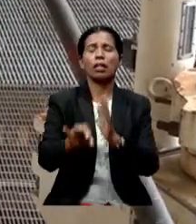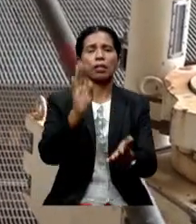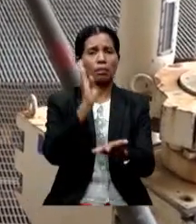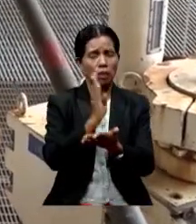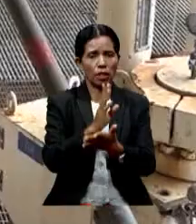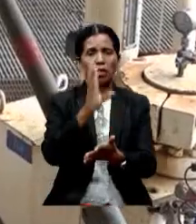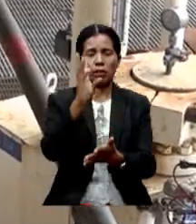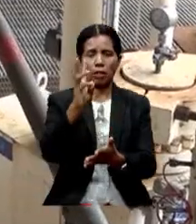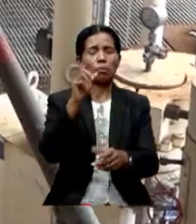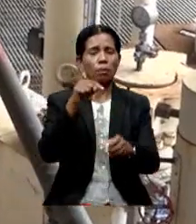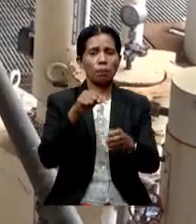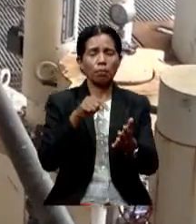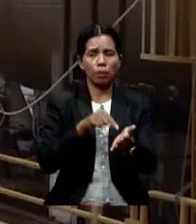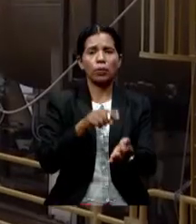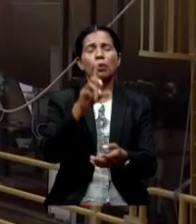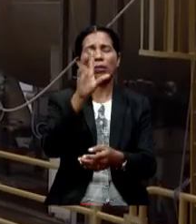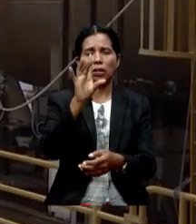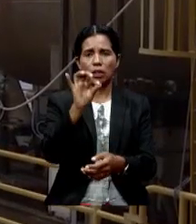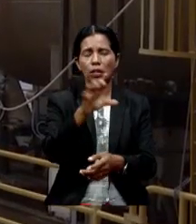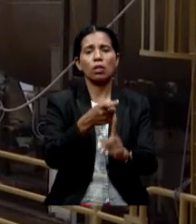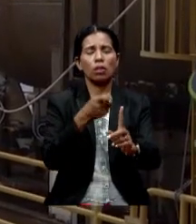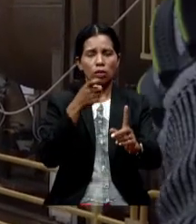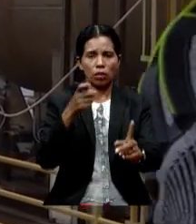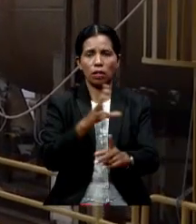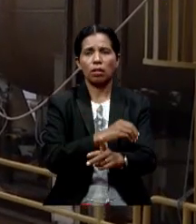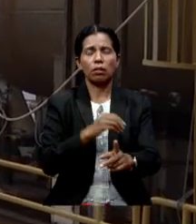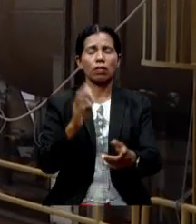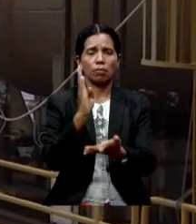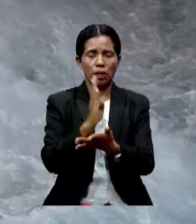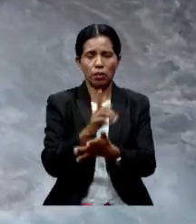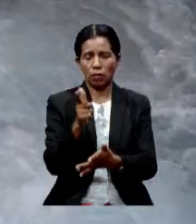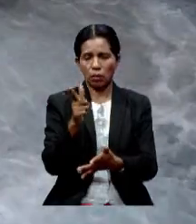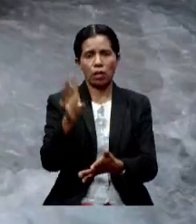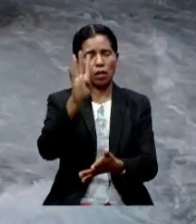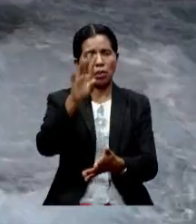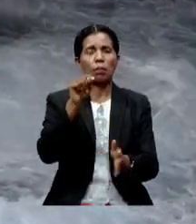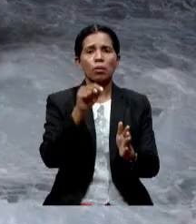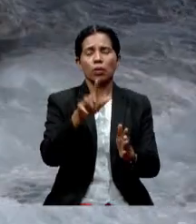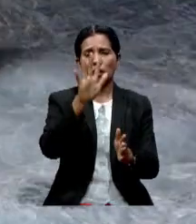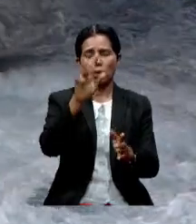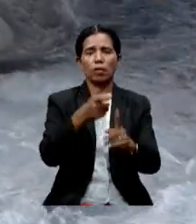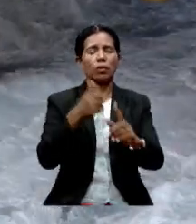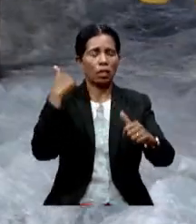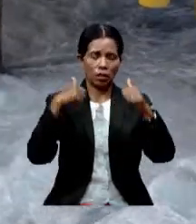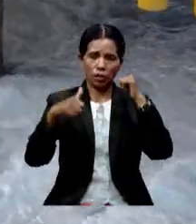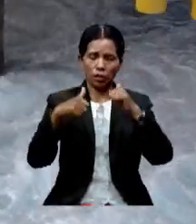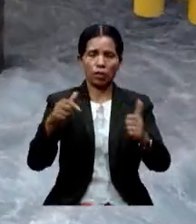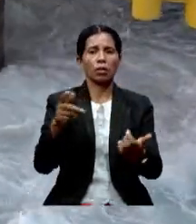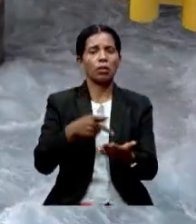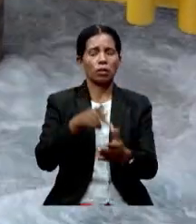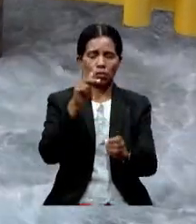nem ponto sia, husi retorno investimento no bilhau ronolo risi hat ponto lima husi atividade